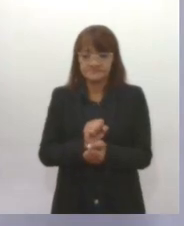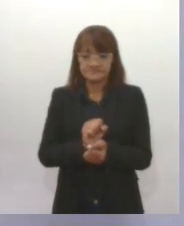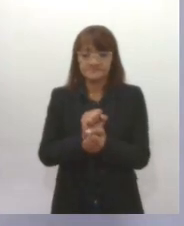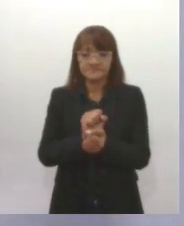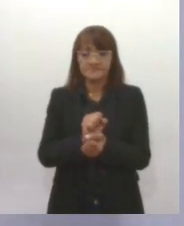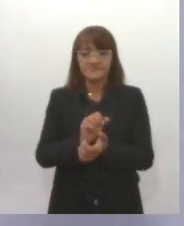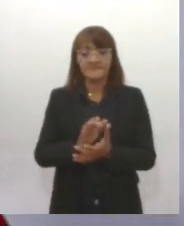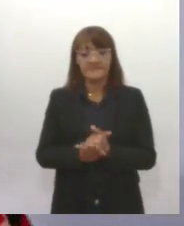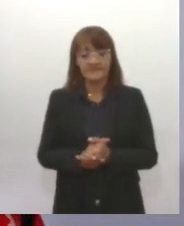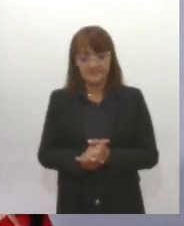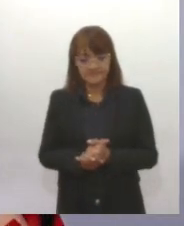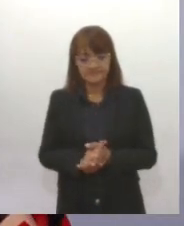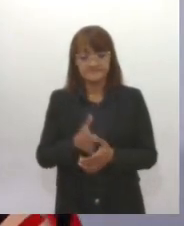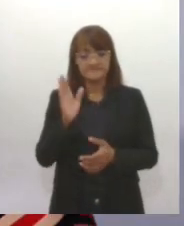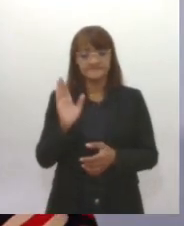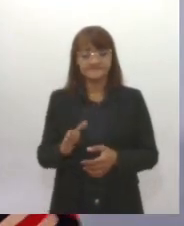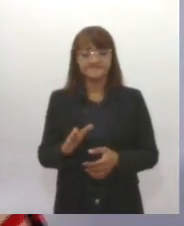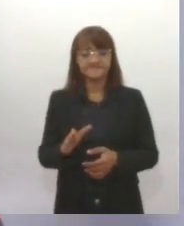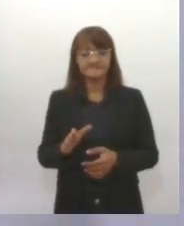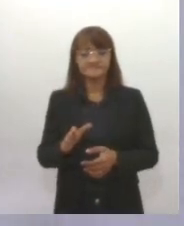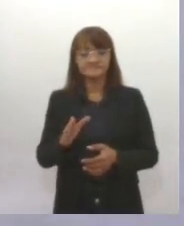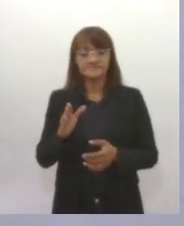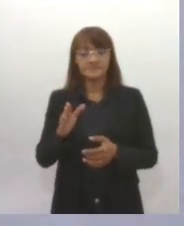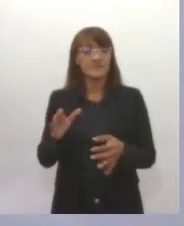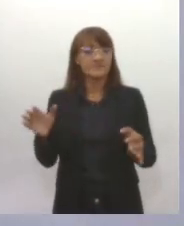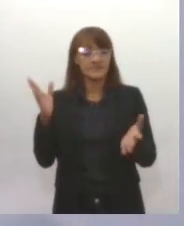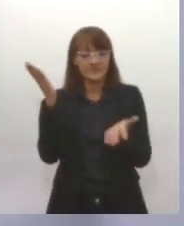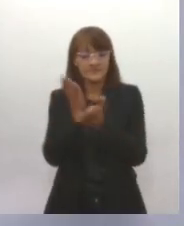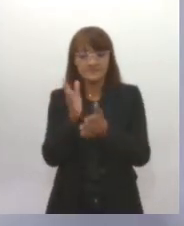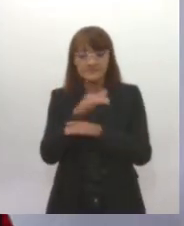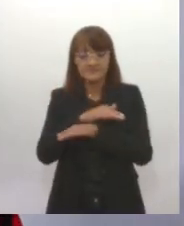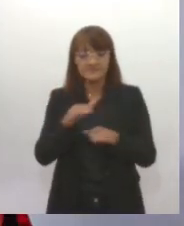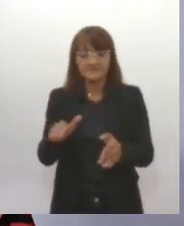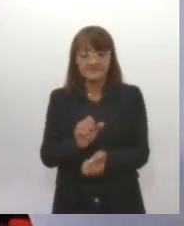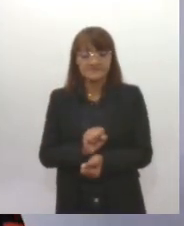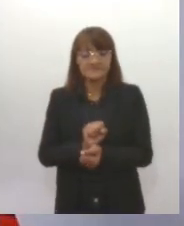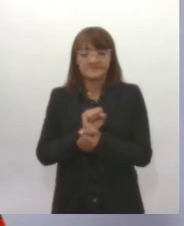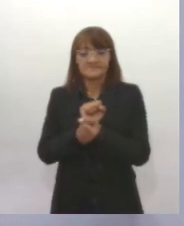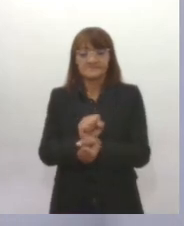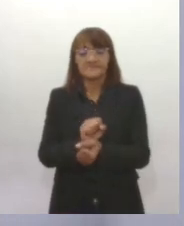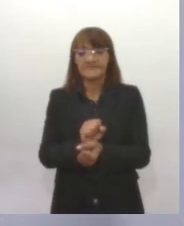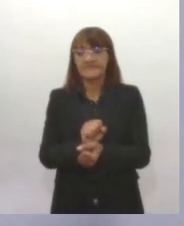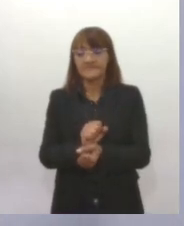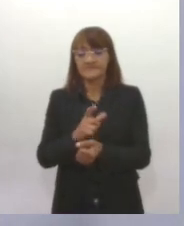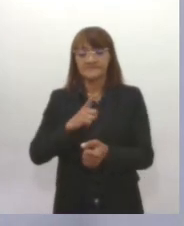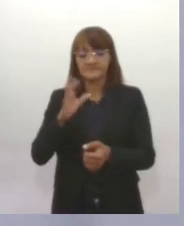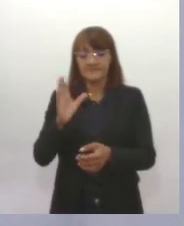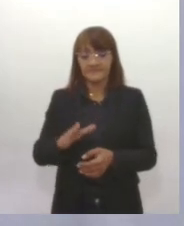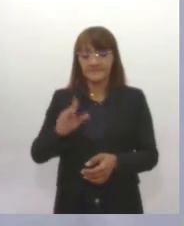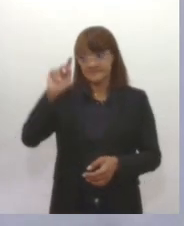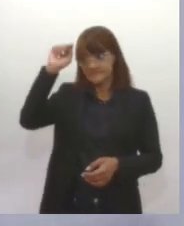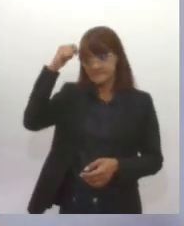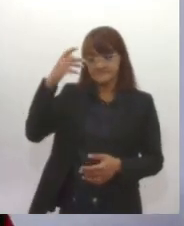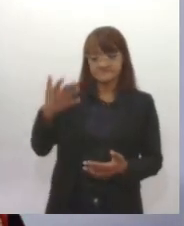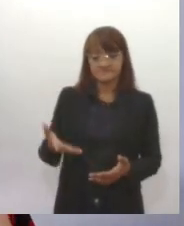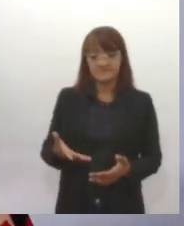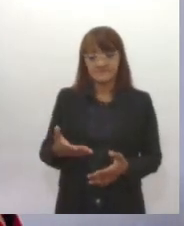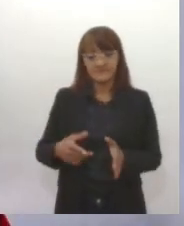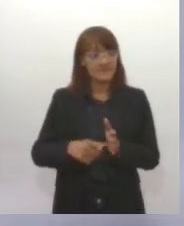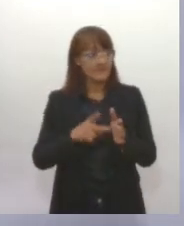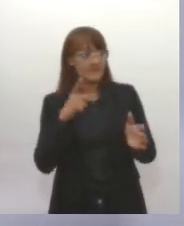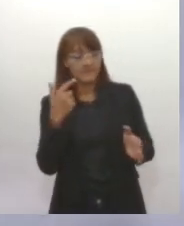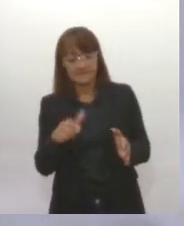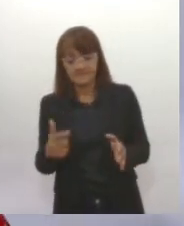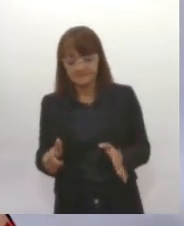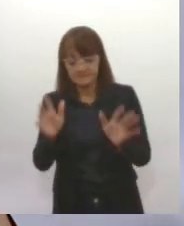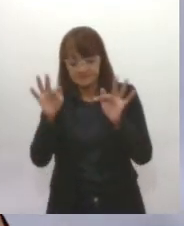a escravidão, que muitos militantes negros dizem que não existia um fim da abolição, a população